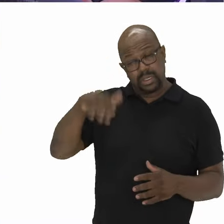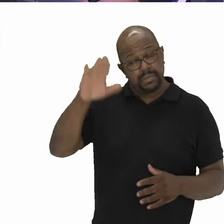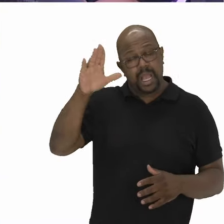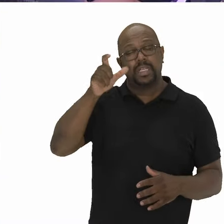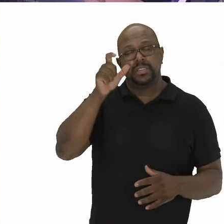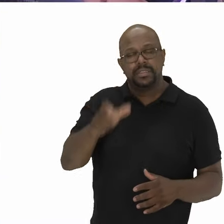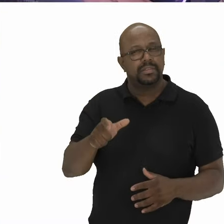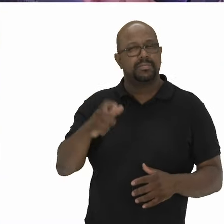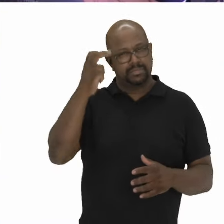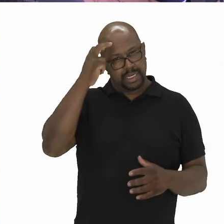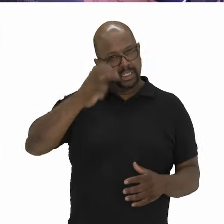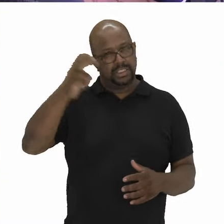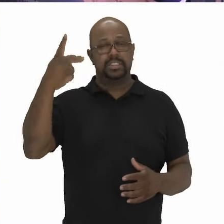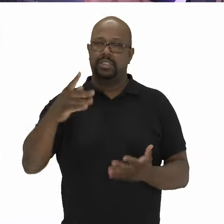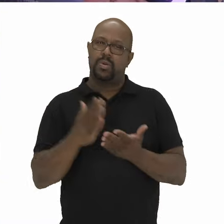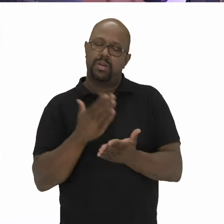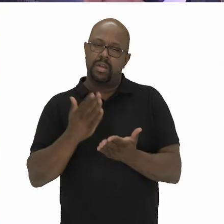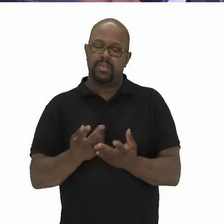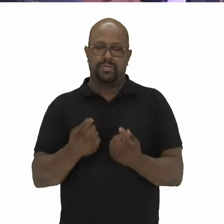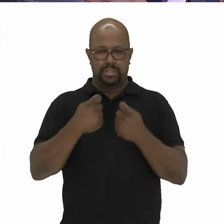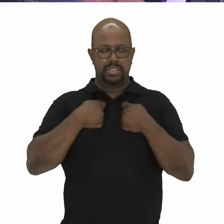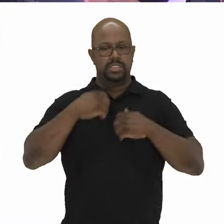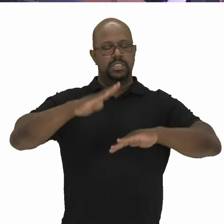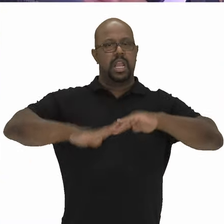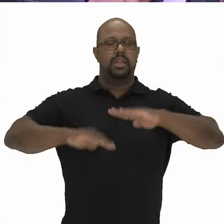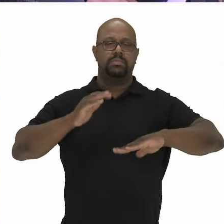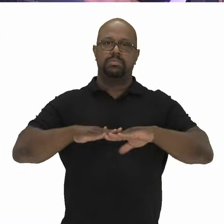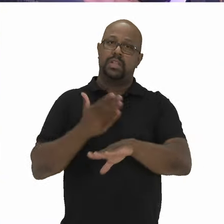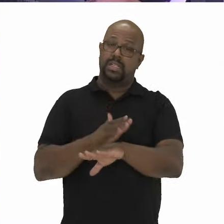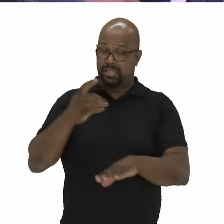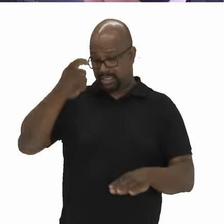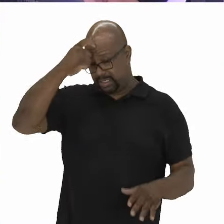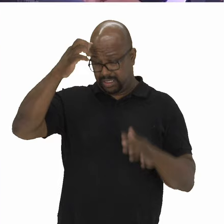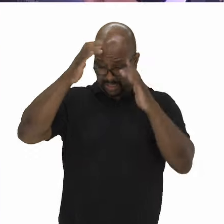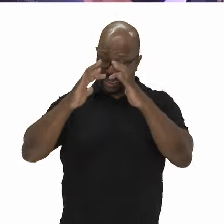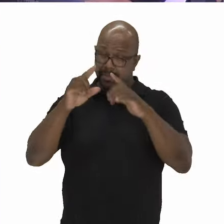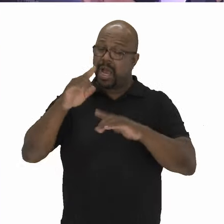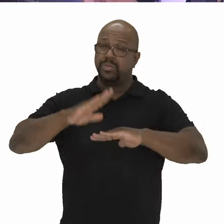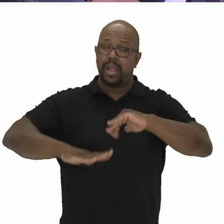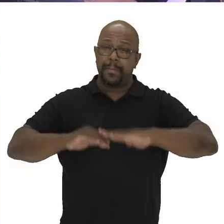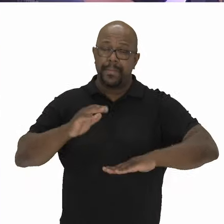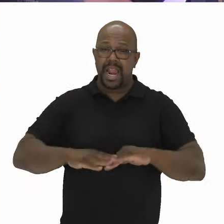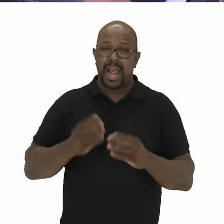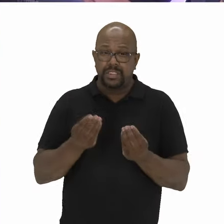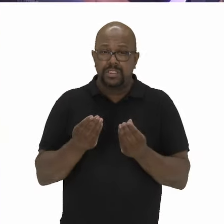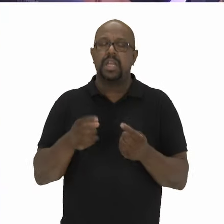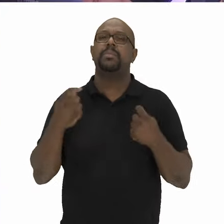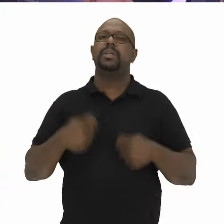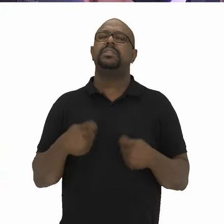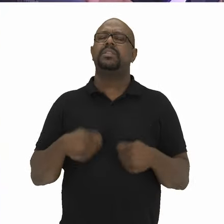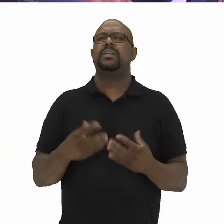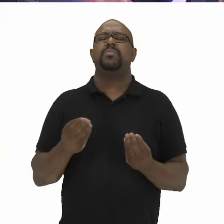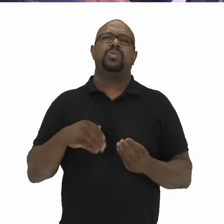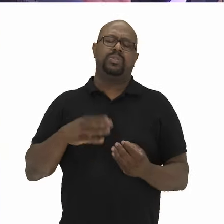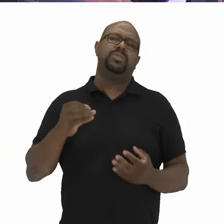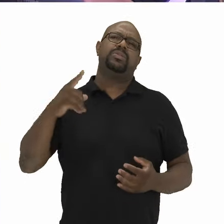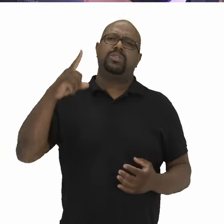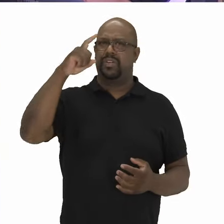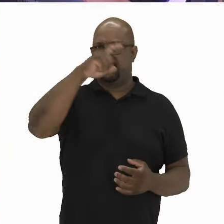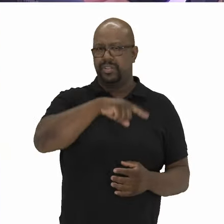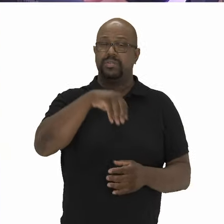pessoas ficarem mais inteligentes se eu livro capacita cérebros mas a sua prática é uma prática que deve